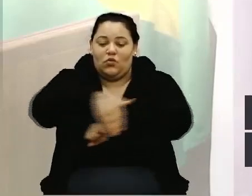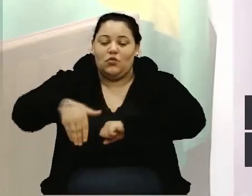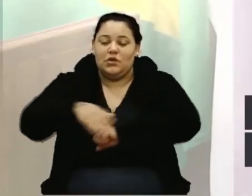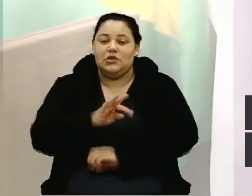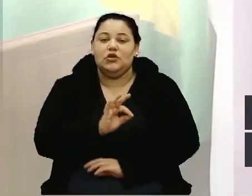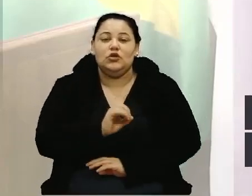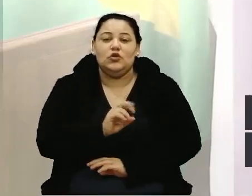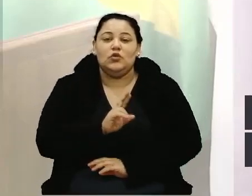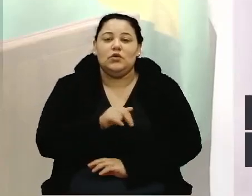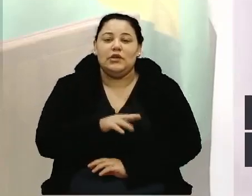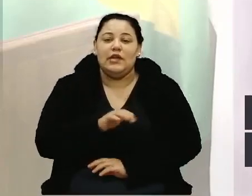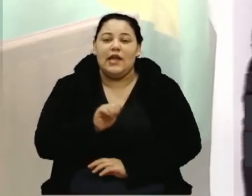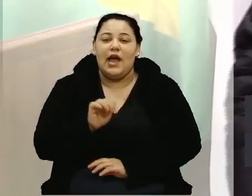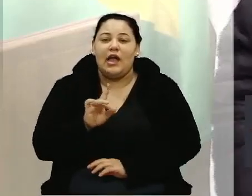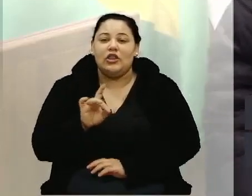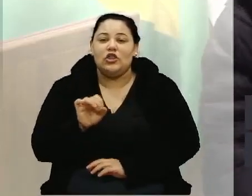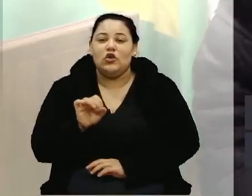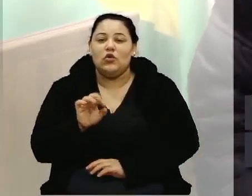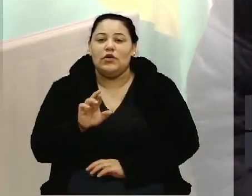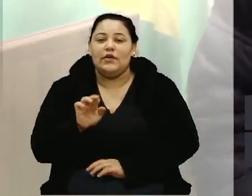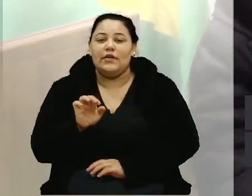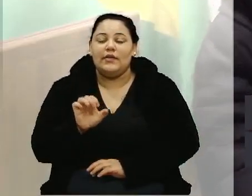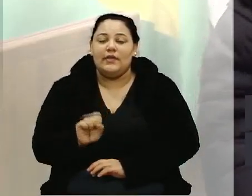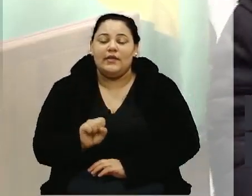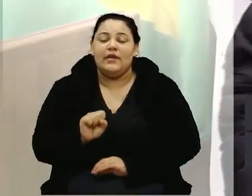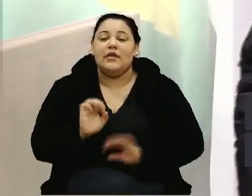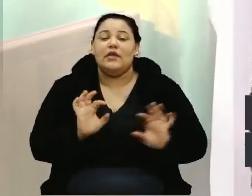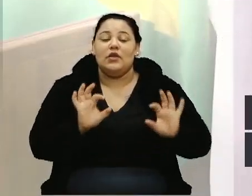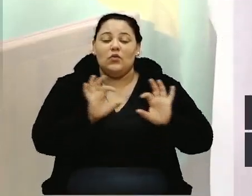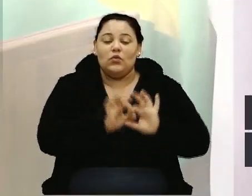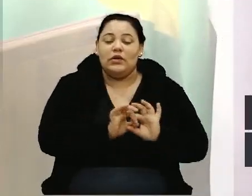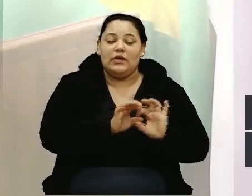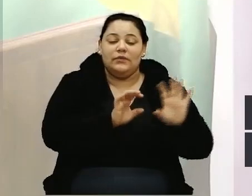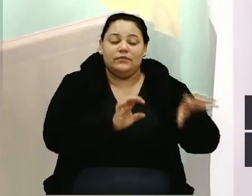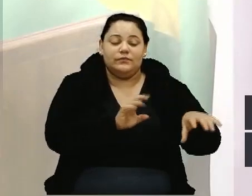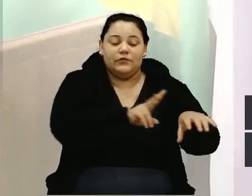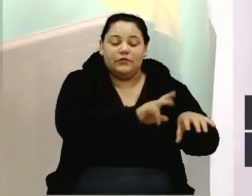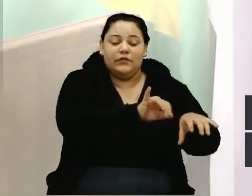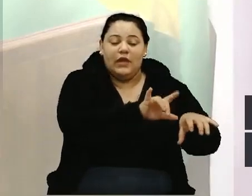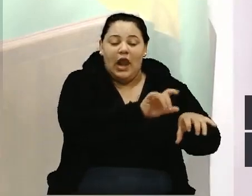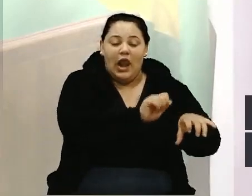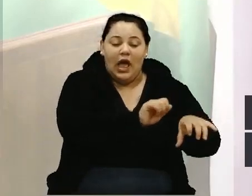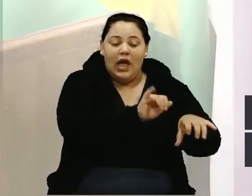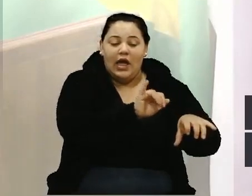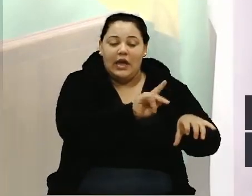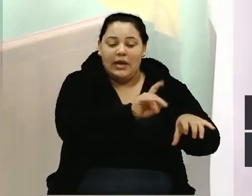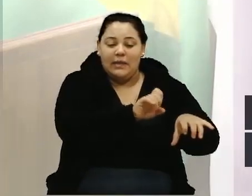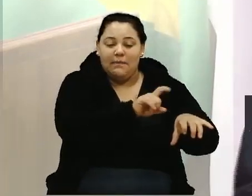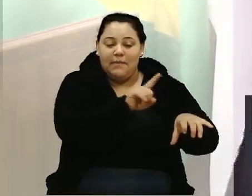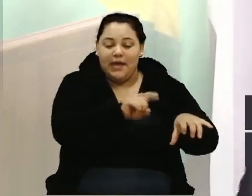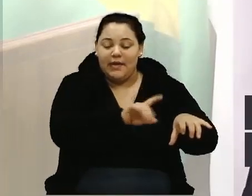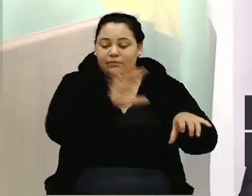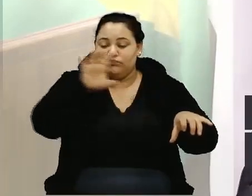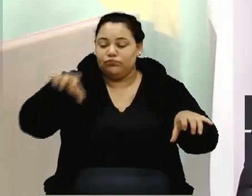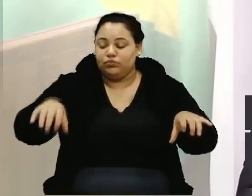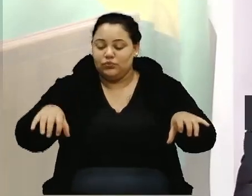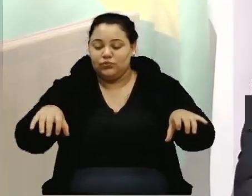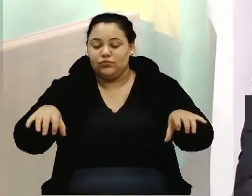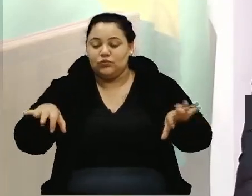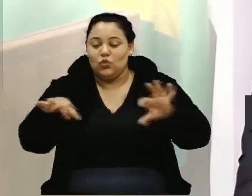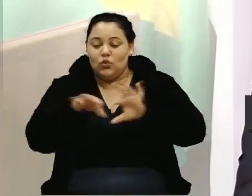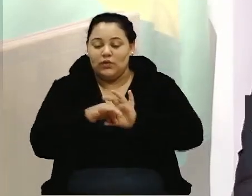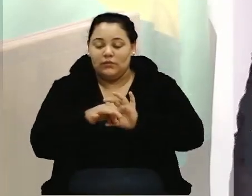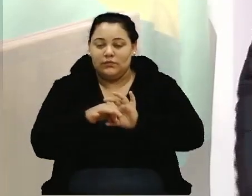ligam Vila Ipê até a saída da RS 122. Nós